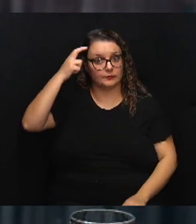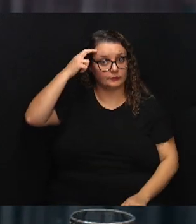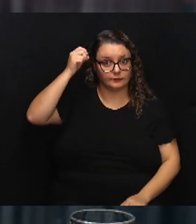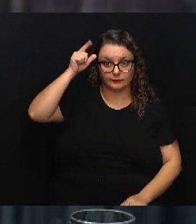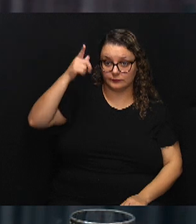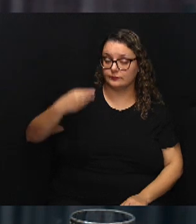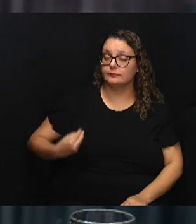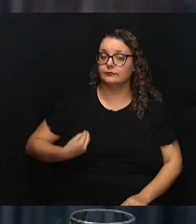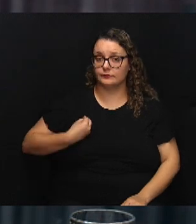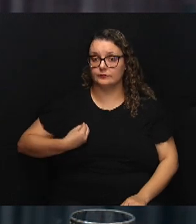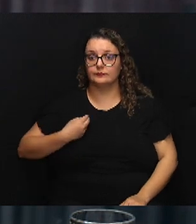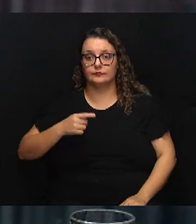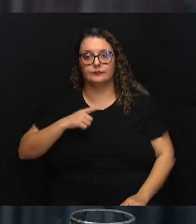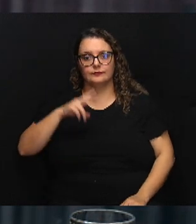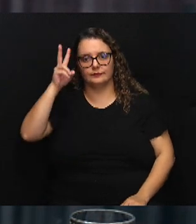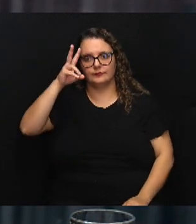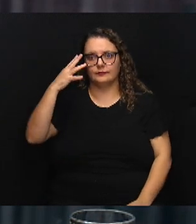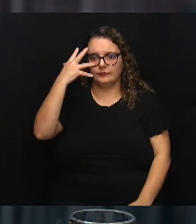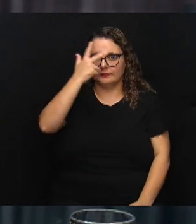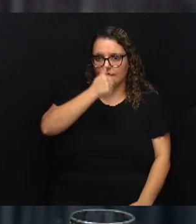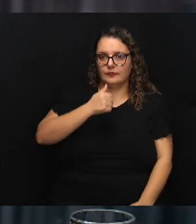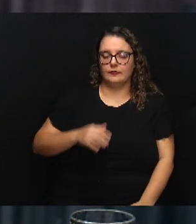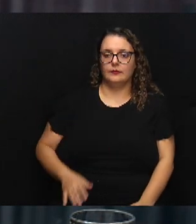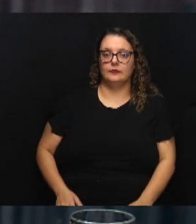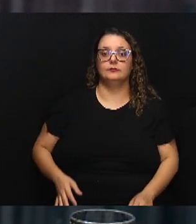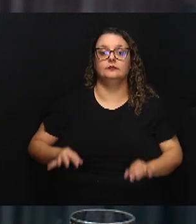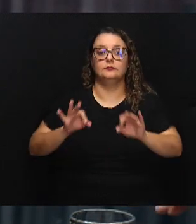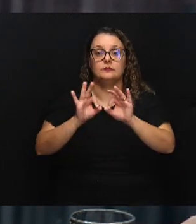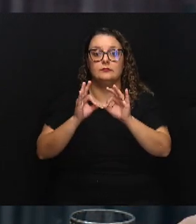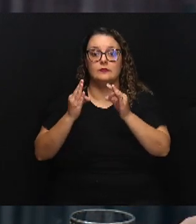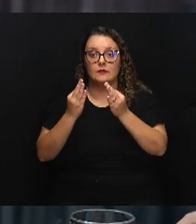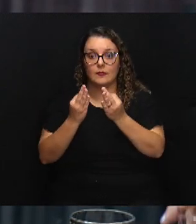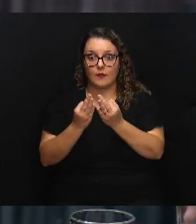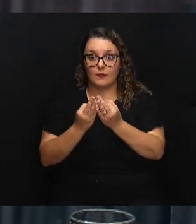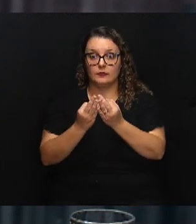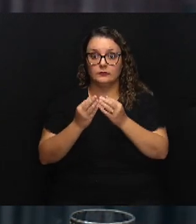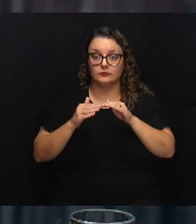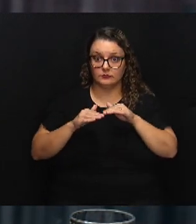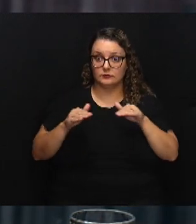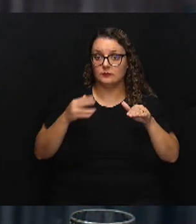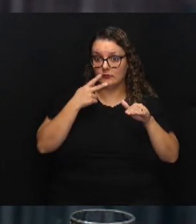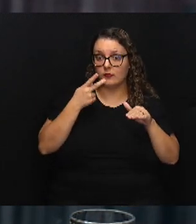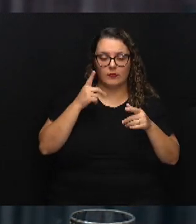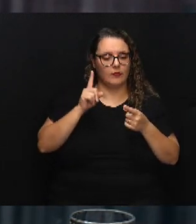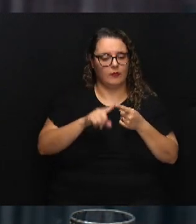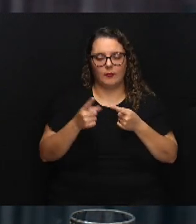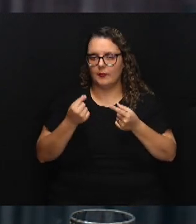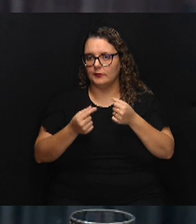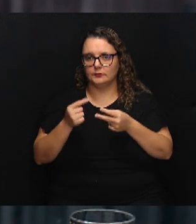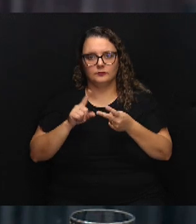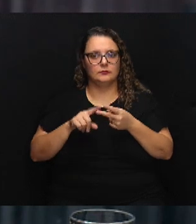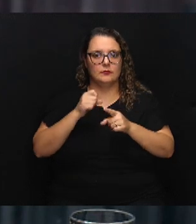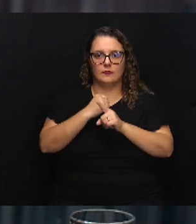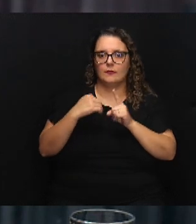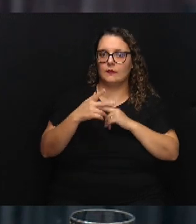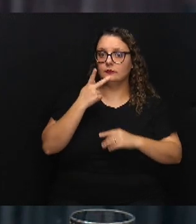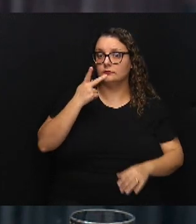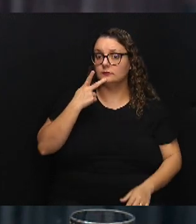né? Eu tenho recentemente uma história muito bonita de uma família muito estavelmente falando, financeiramente, socialmente